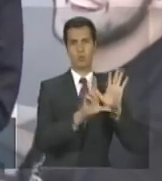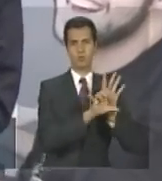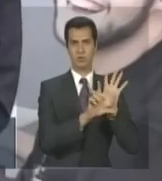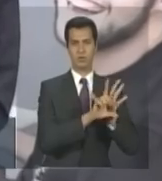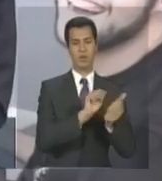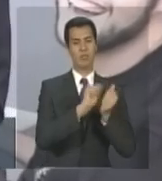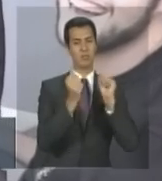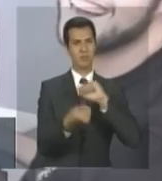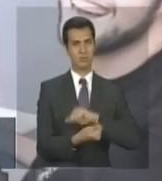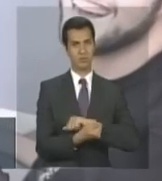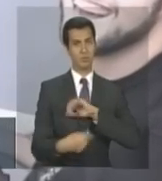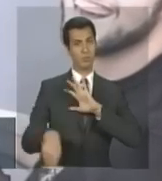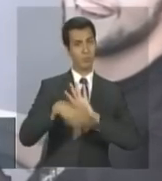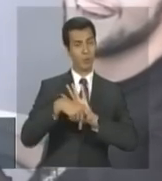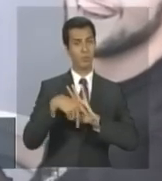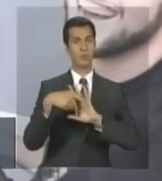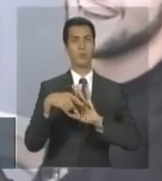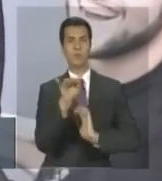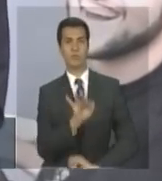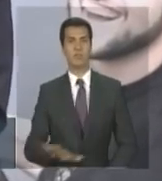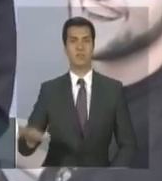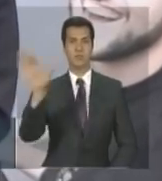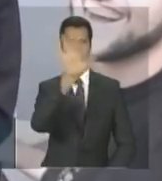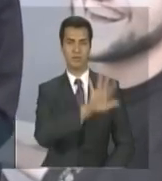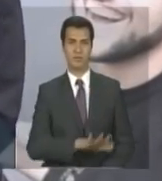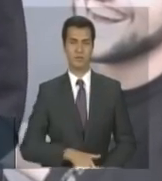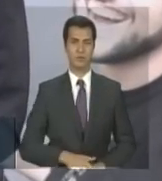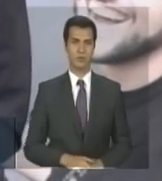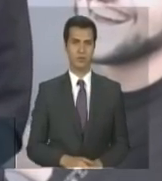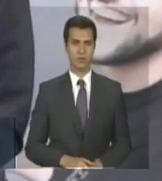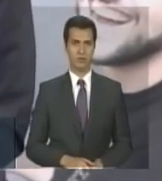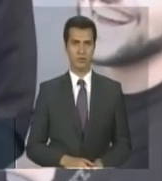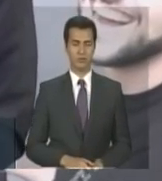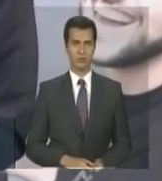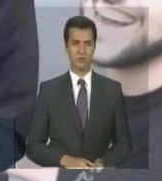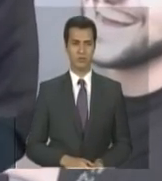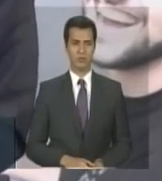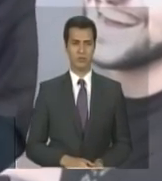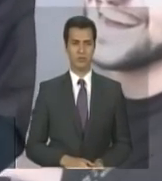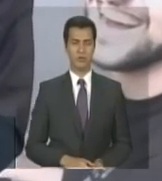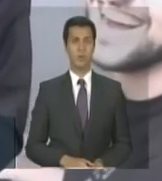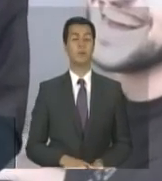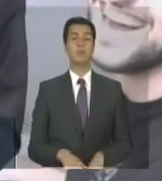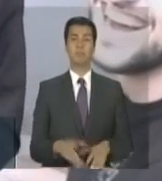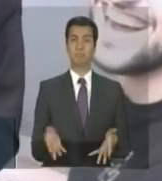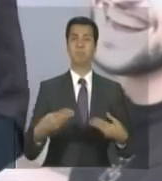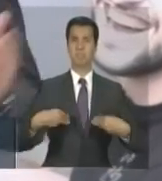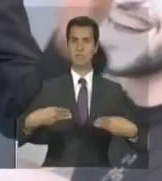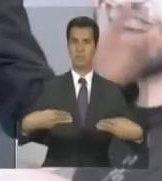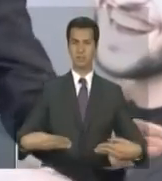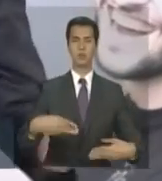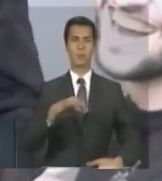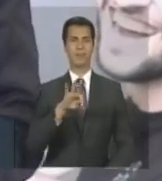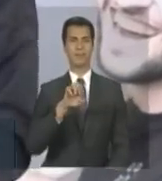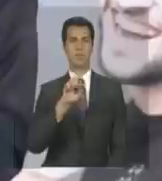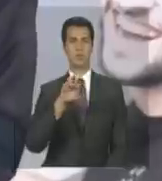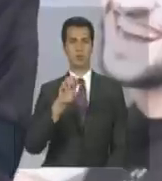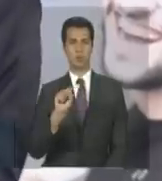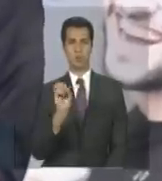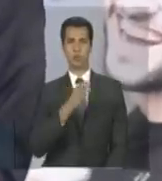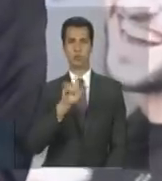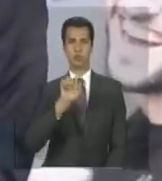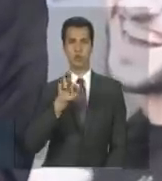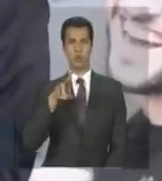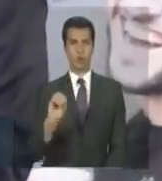à realidade federal. Quando o ministro Tarso Genro toma posse, em janeiro de 2004, portanto, há